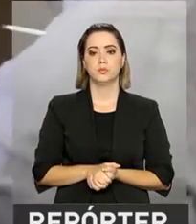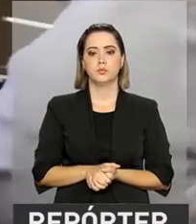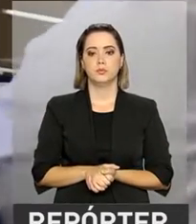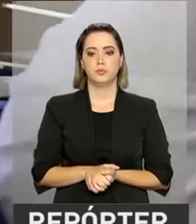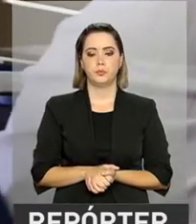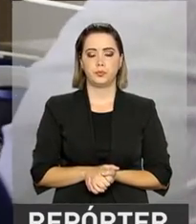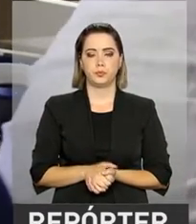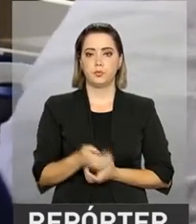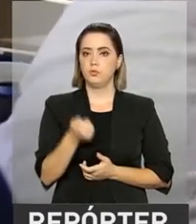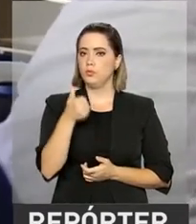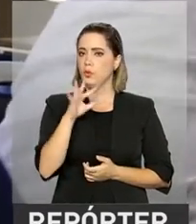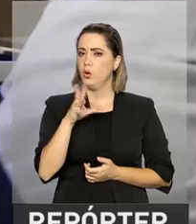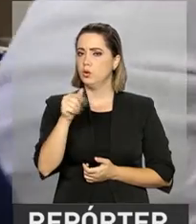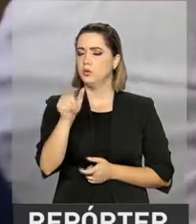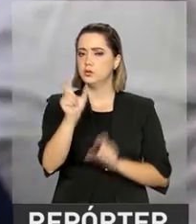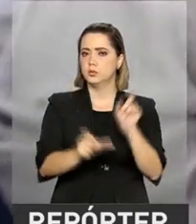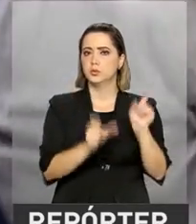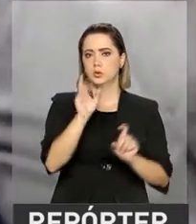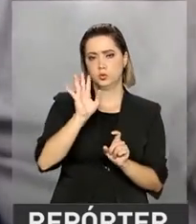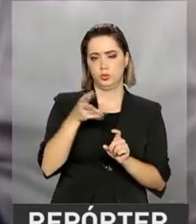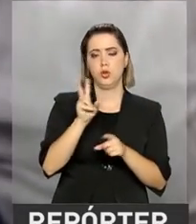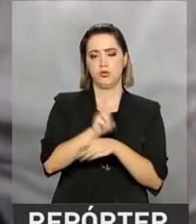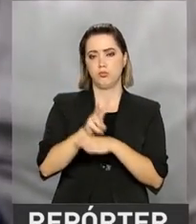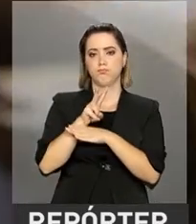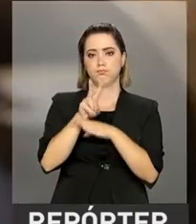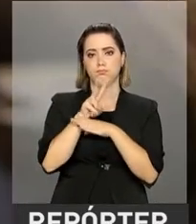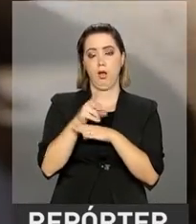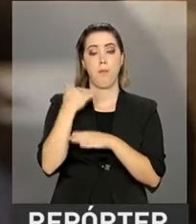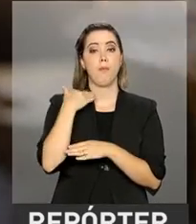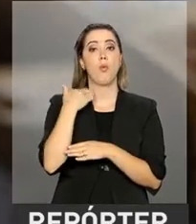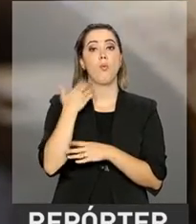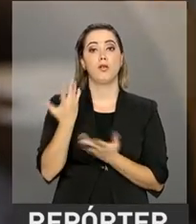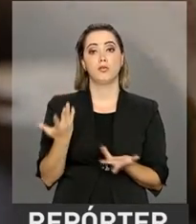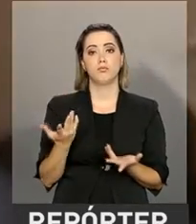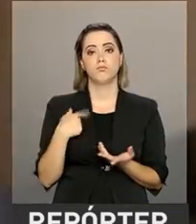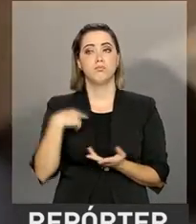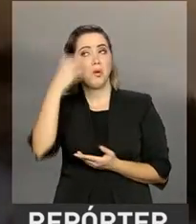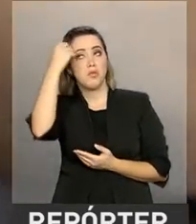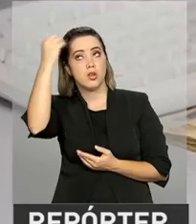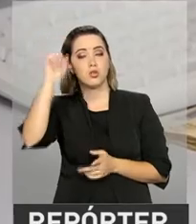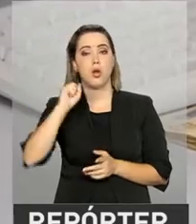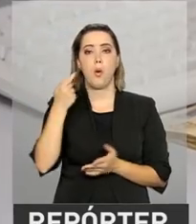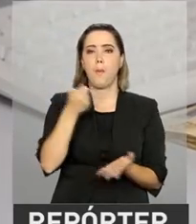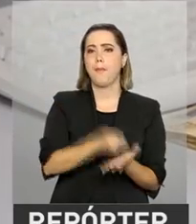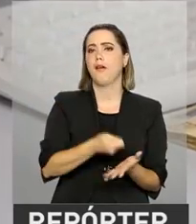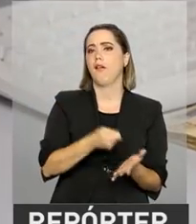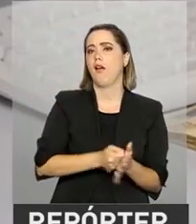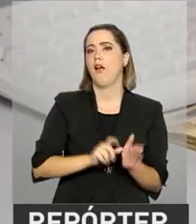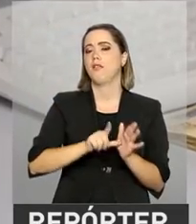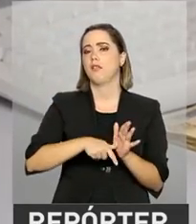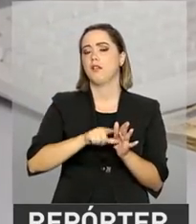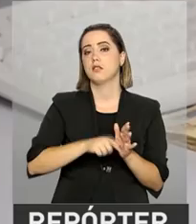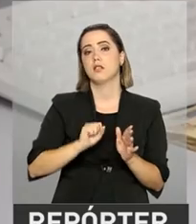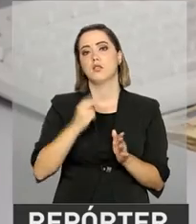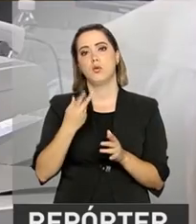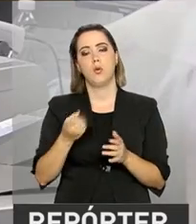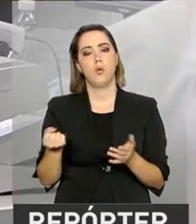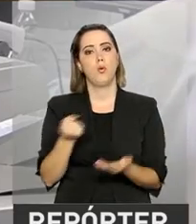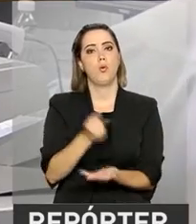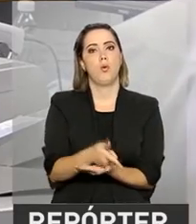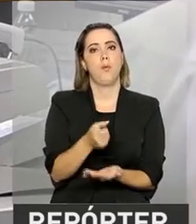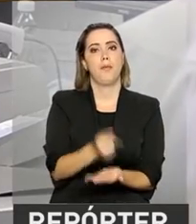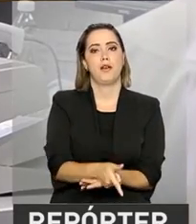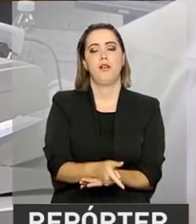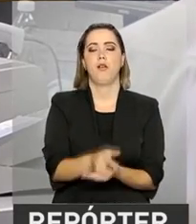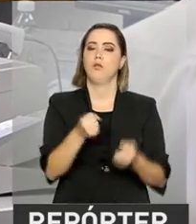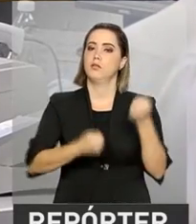quase todo mundo já precisou pegar um empréstimo no banco seja para fazer uma viagem pagar uma conta atrasada ou comprar um carro mas